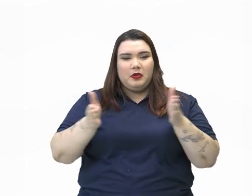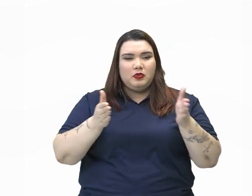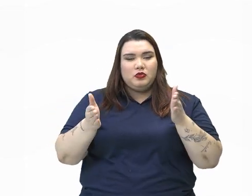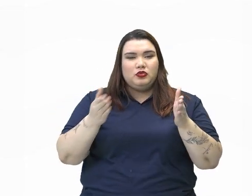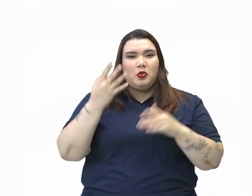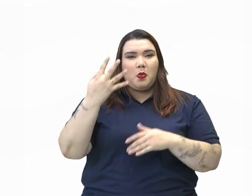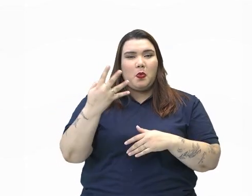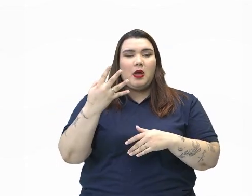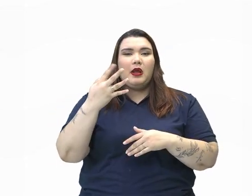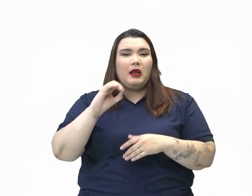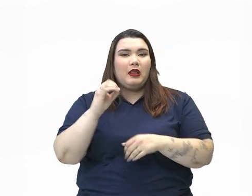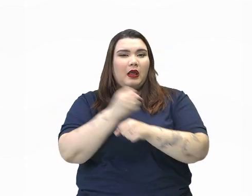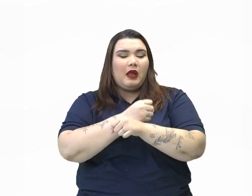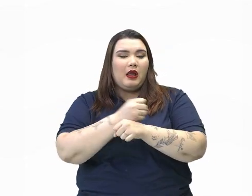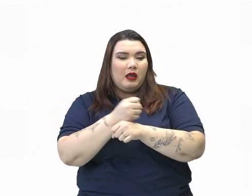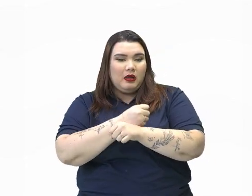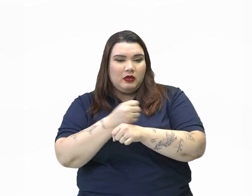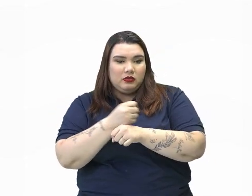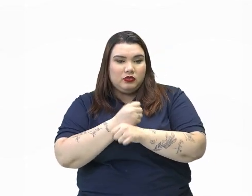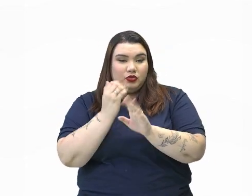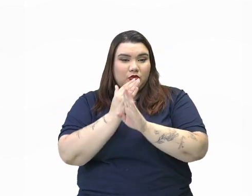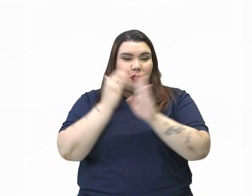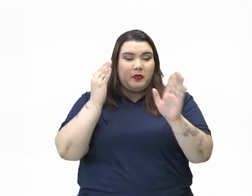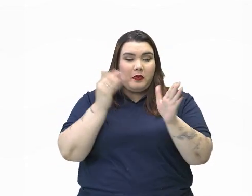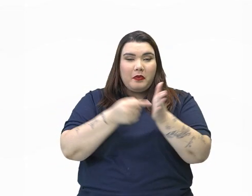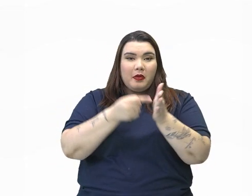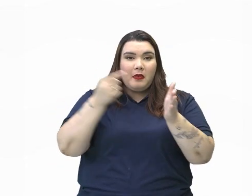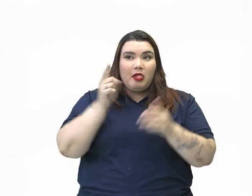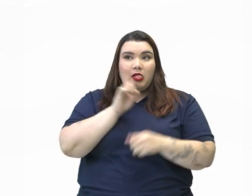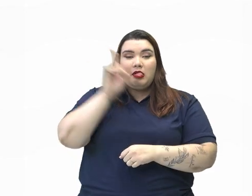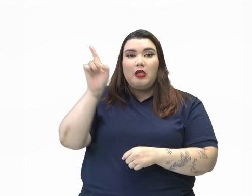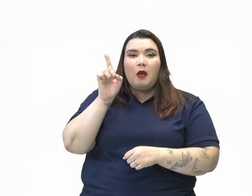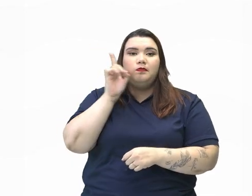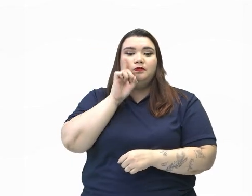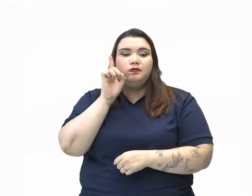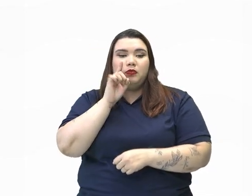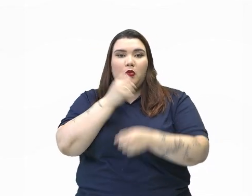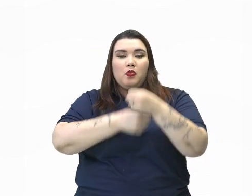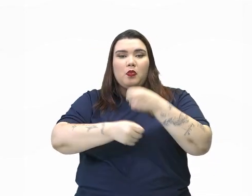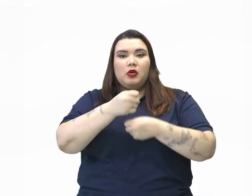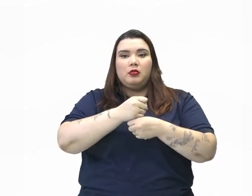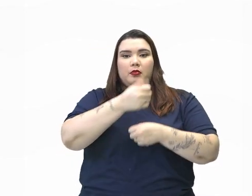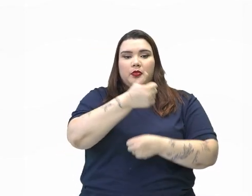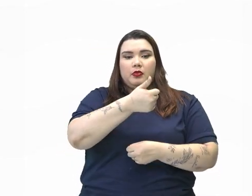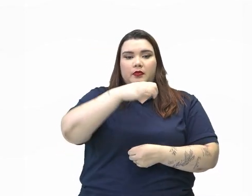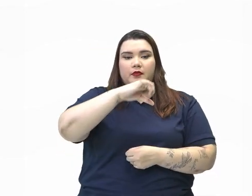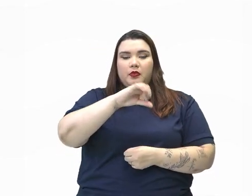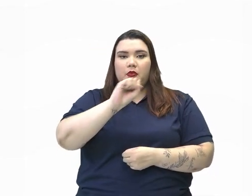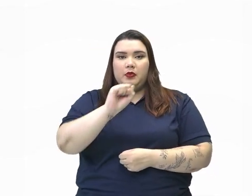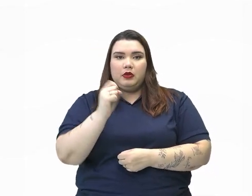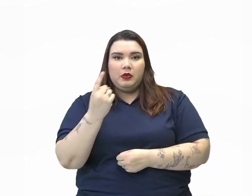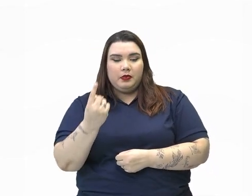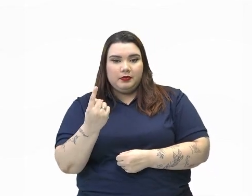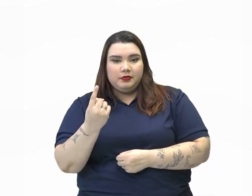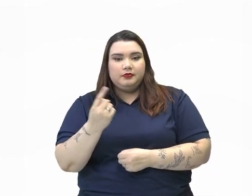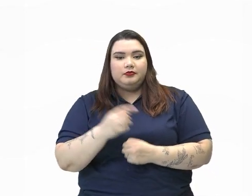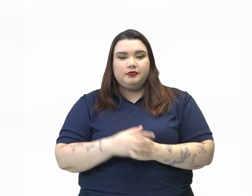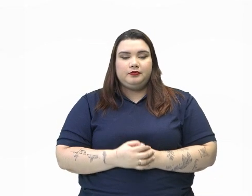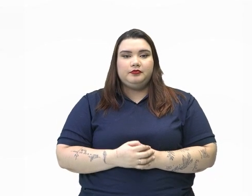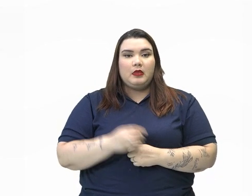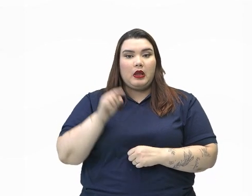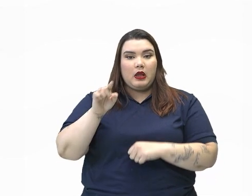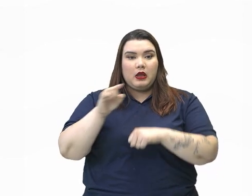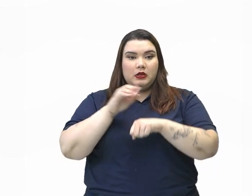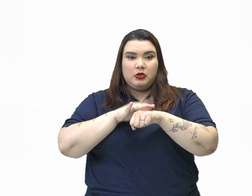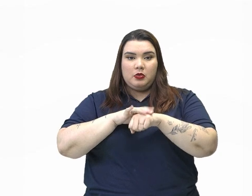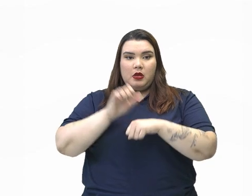décadas, desde o seu descobrimento pela primeira vez nos Estados Unidos em 1981. E a